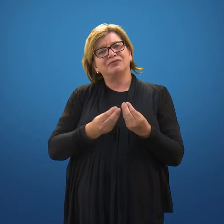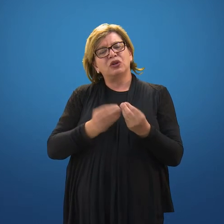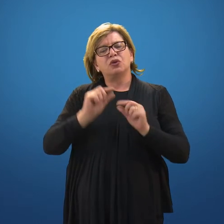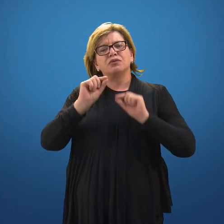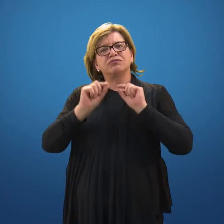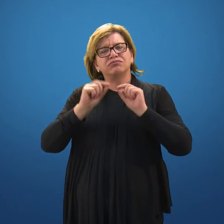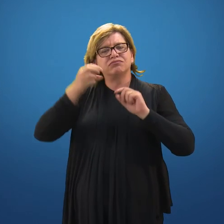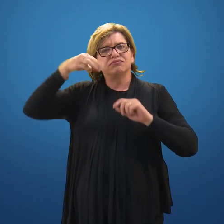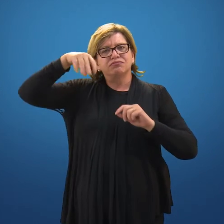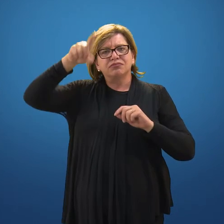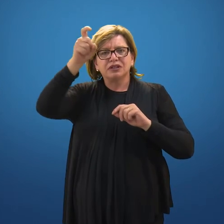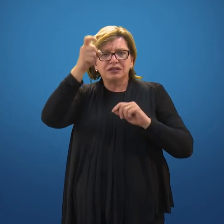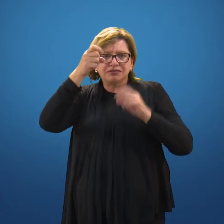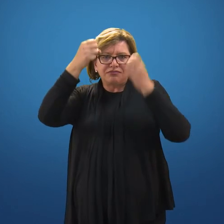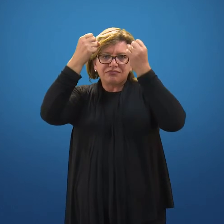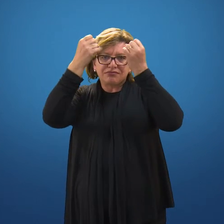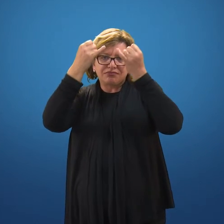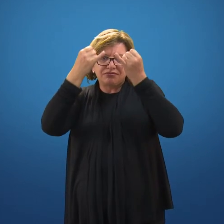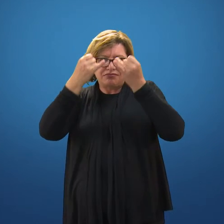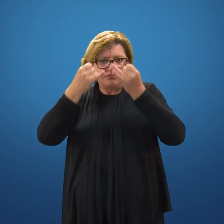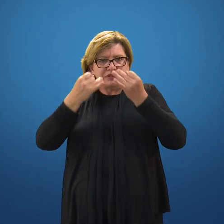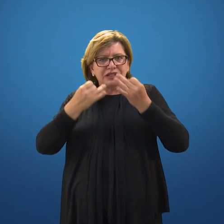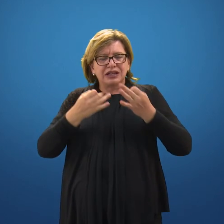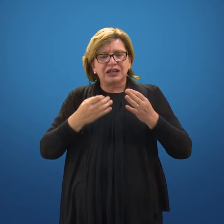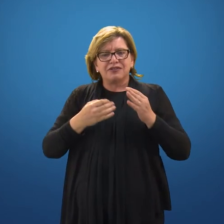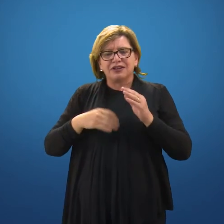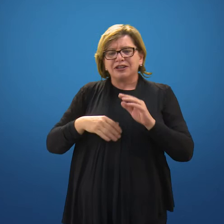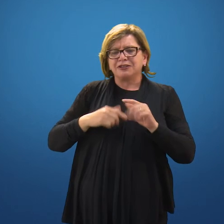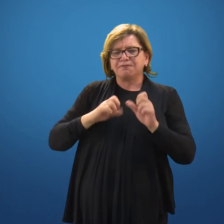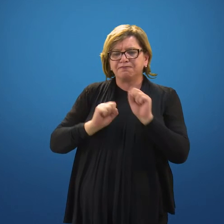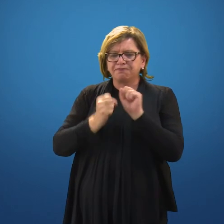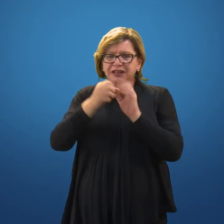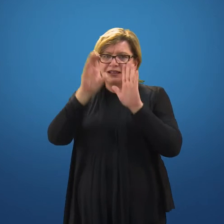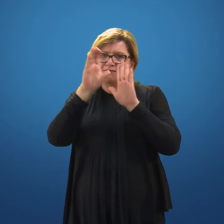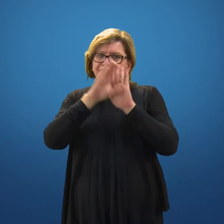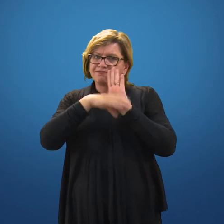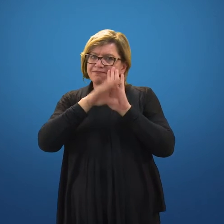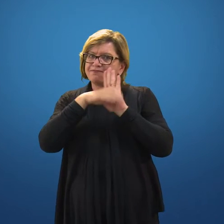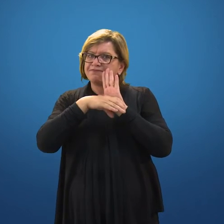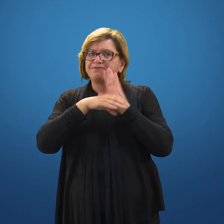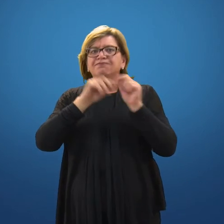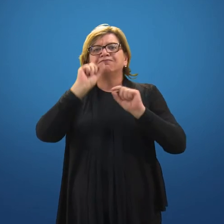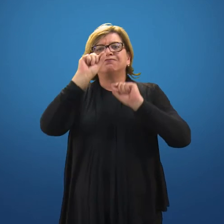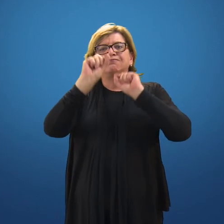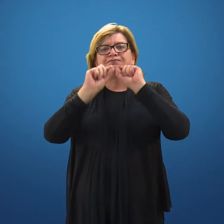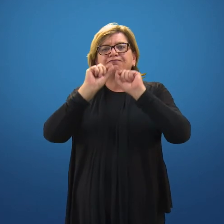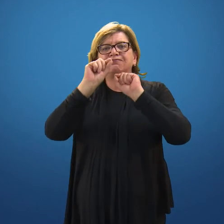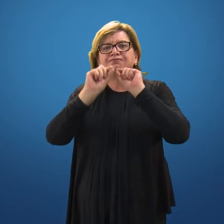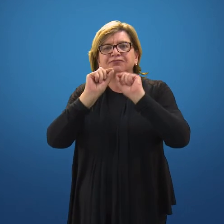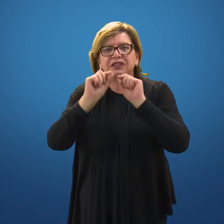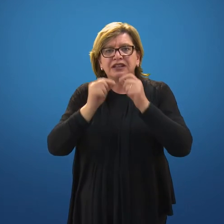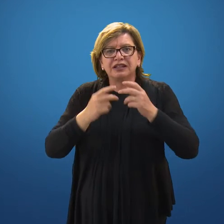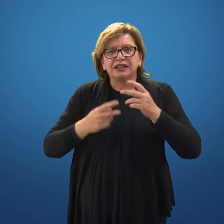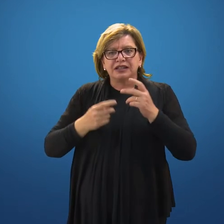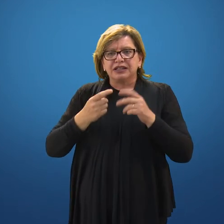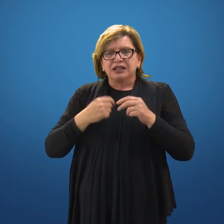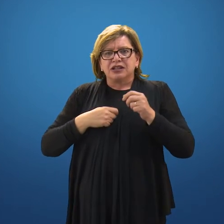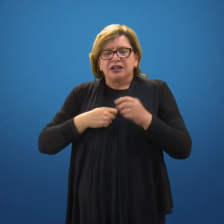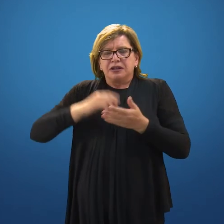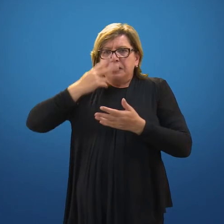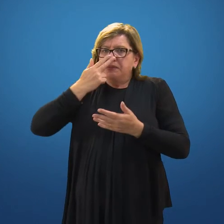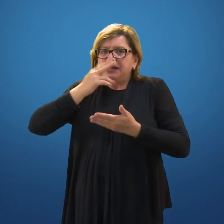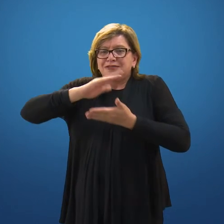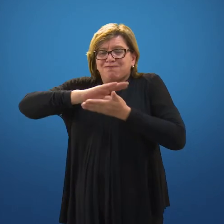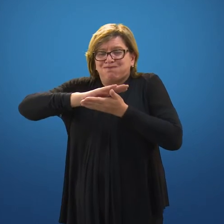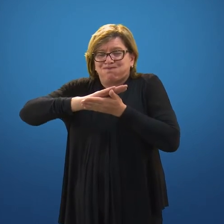onde ele via que a produção capitalista ela gera um sistema de